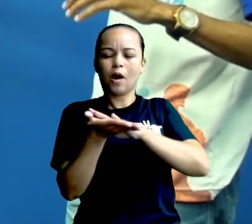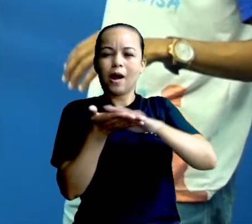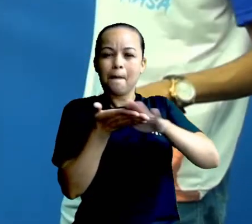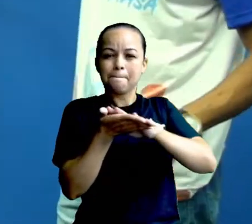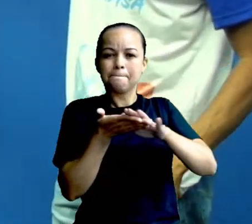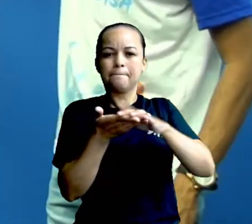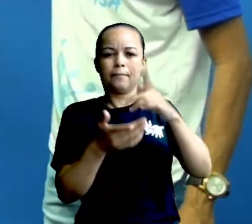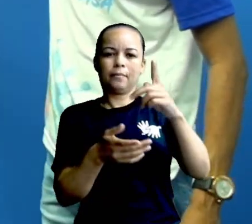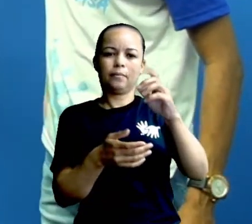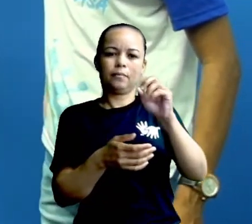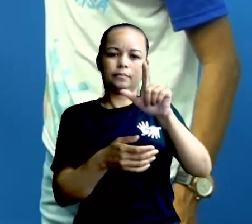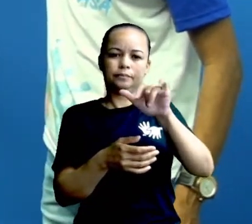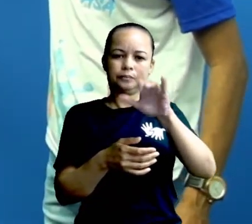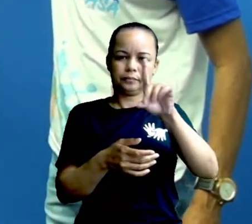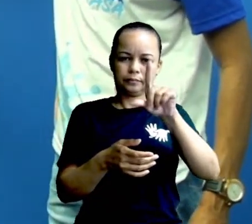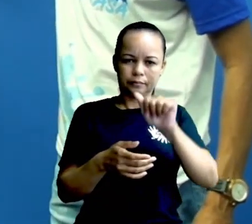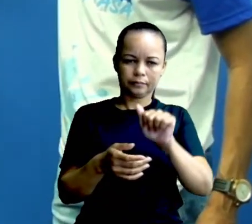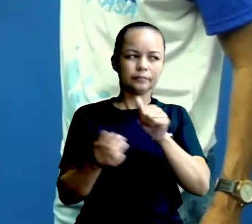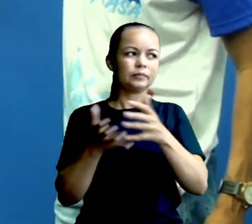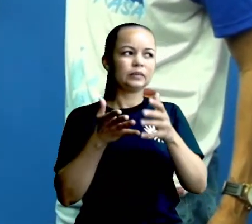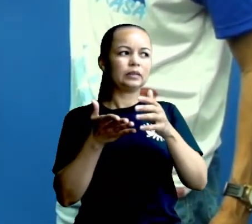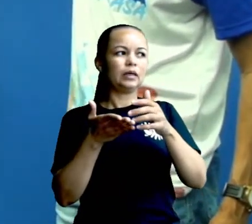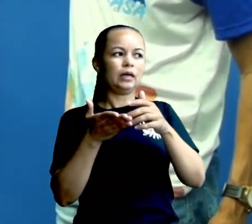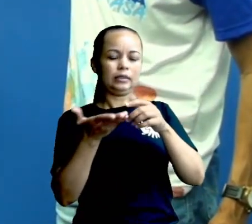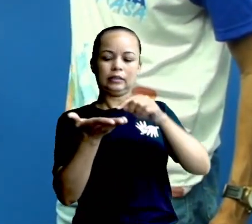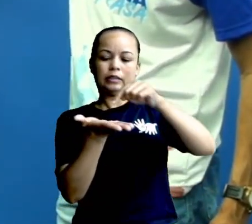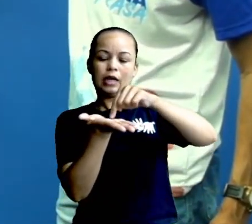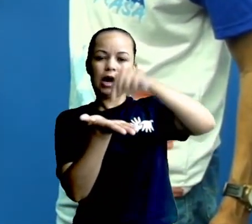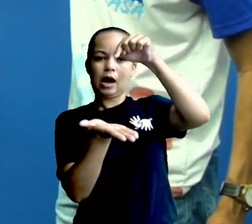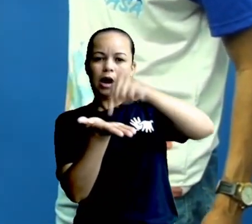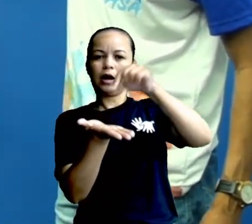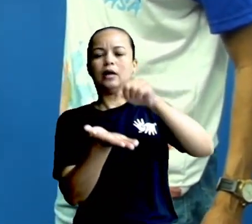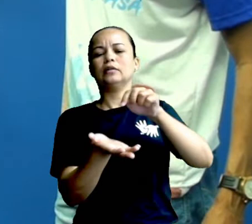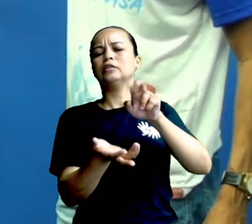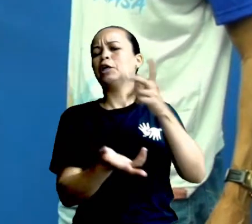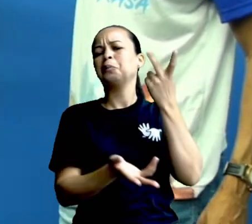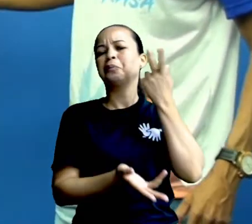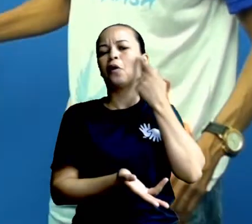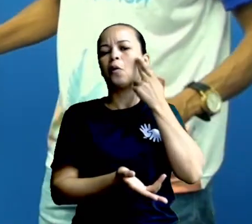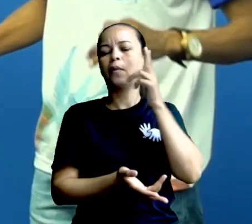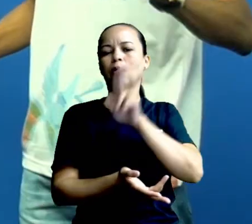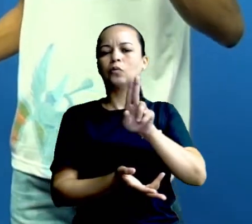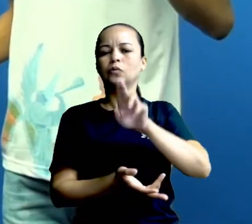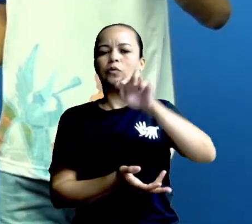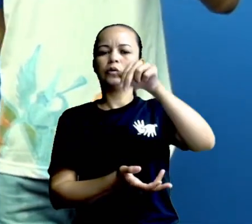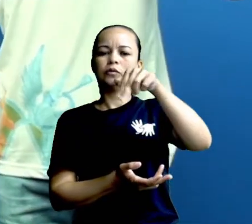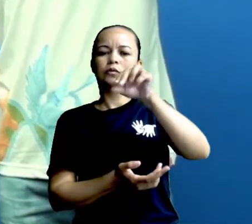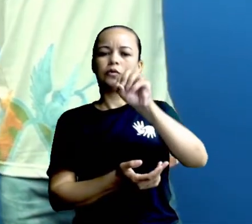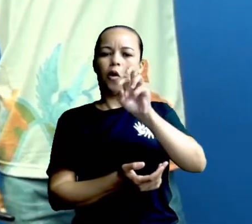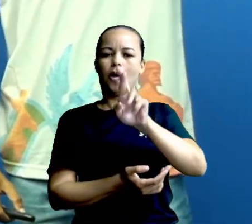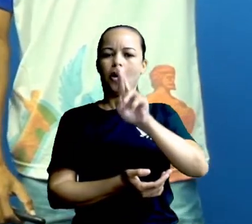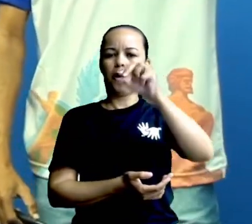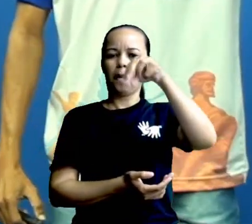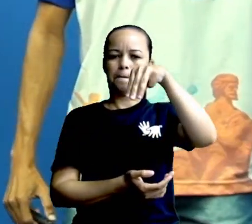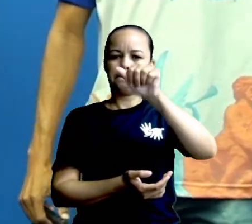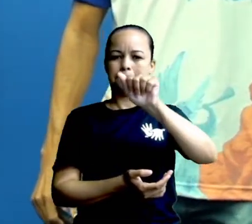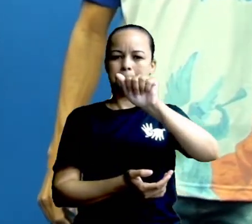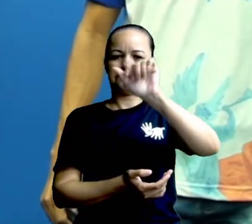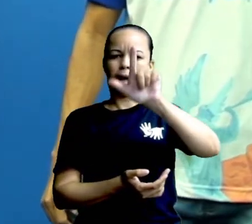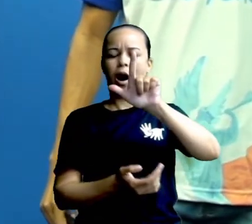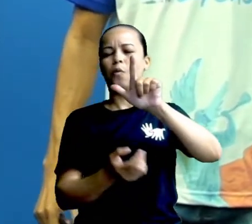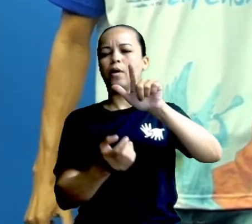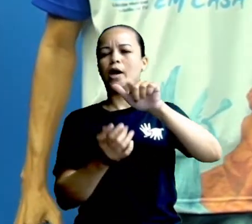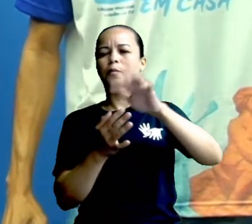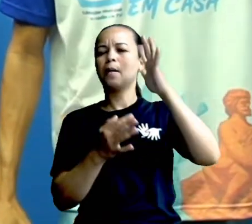irregular, polida. Essa linha preta aqui que vocês estão vendo aí, tá? A gente chama de normal. Essa linha normal é uma